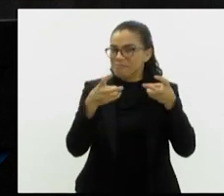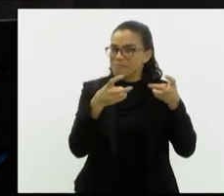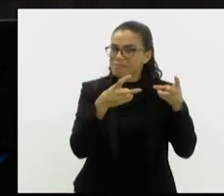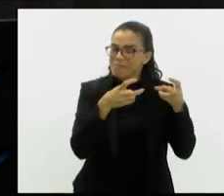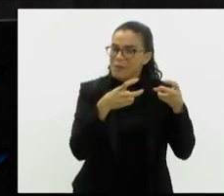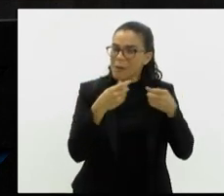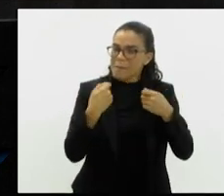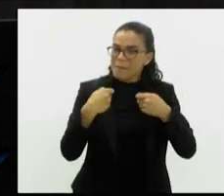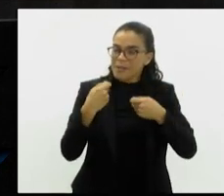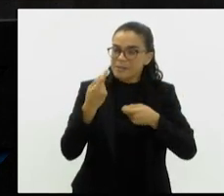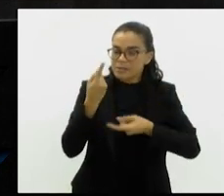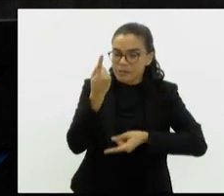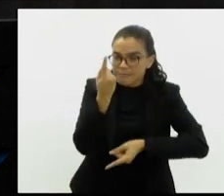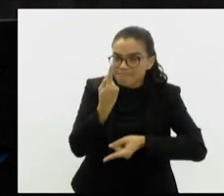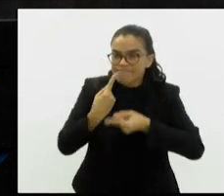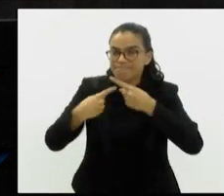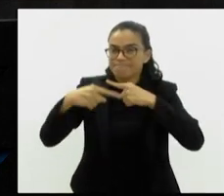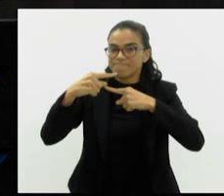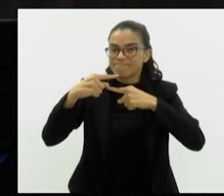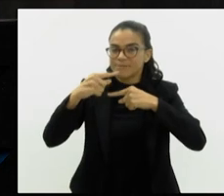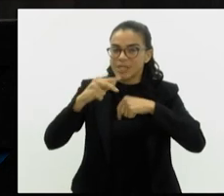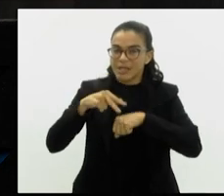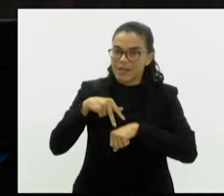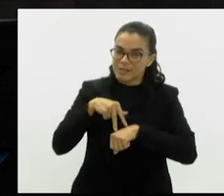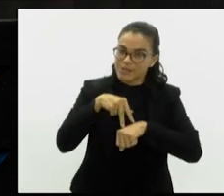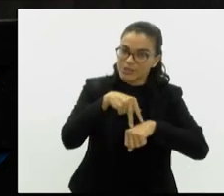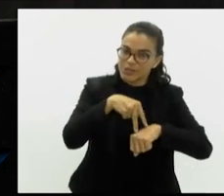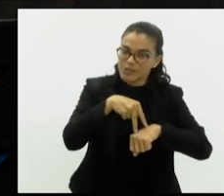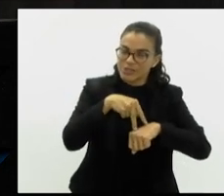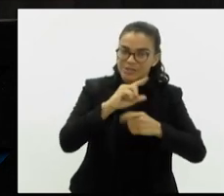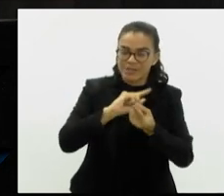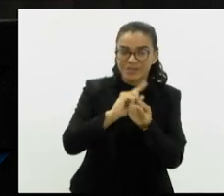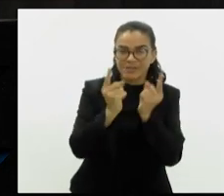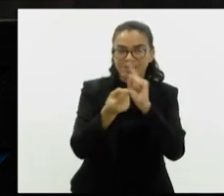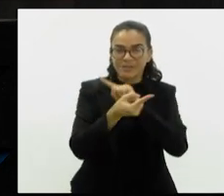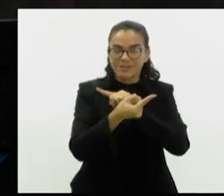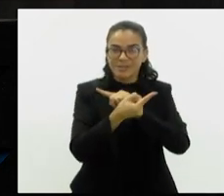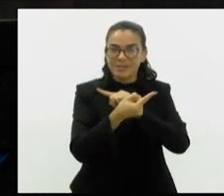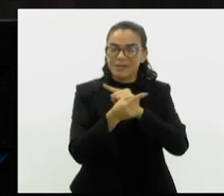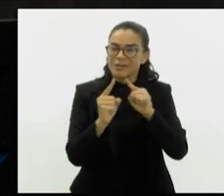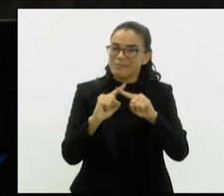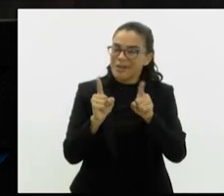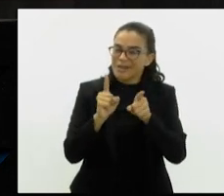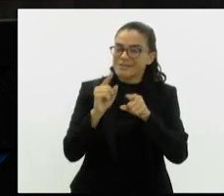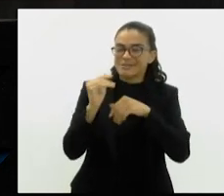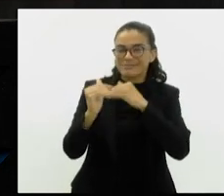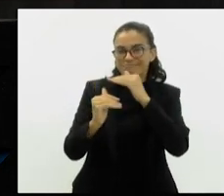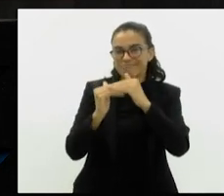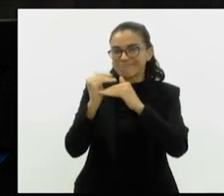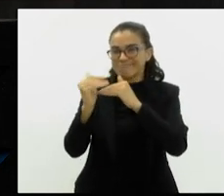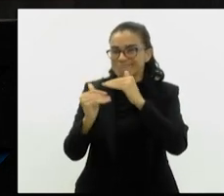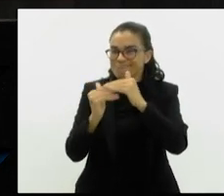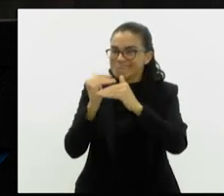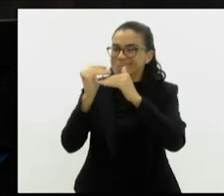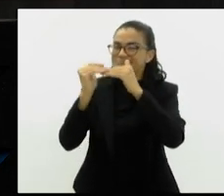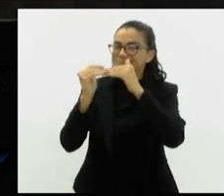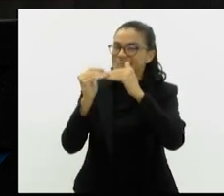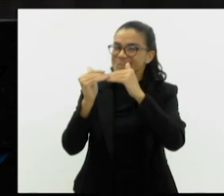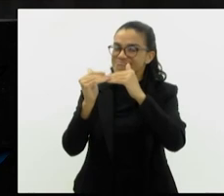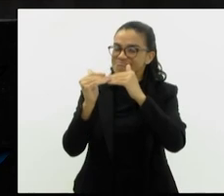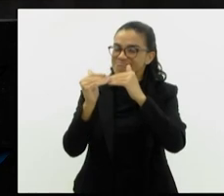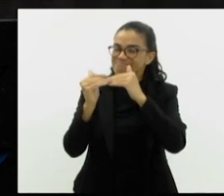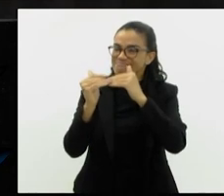ter resiliência para resistir mas os avanços tem sido